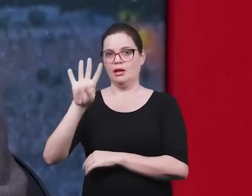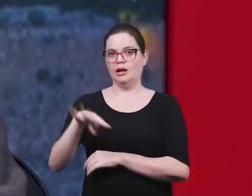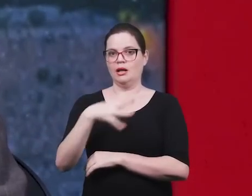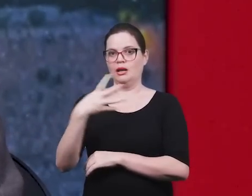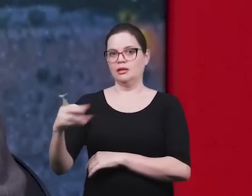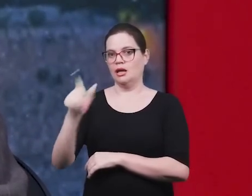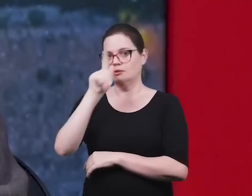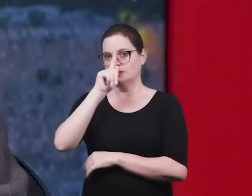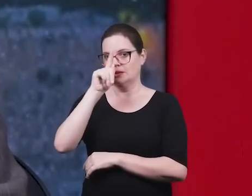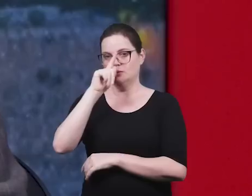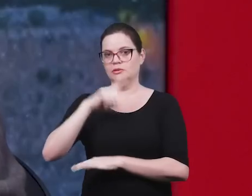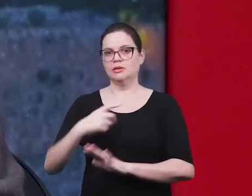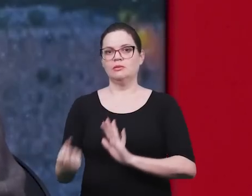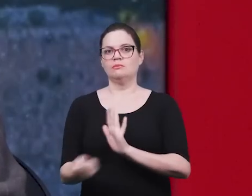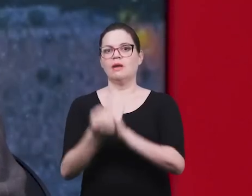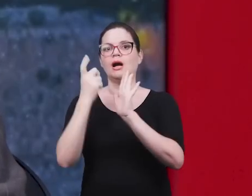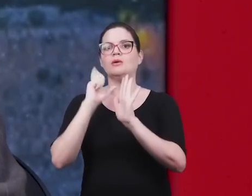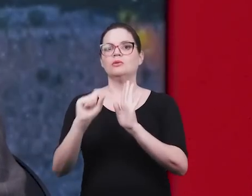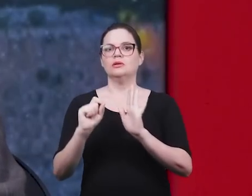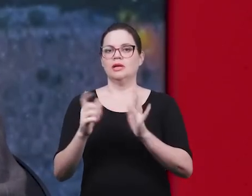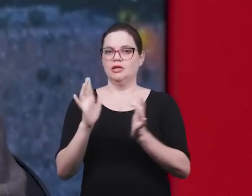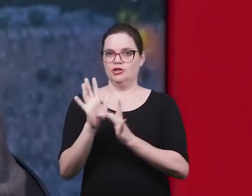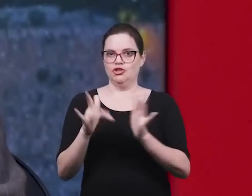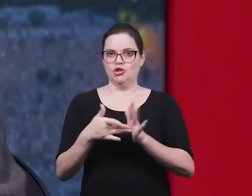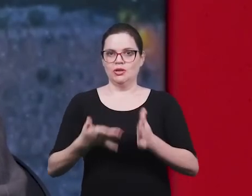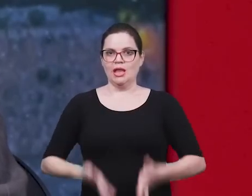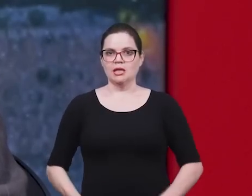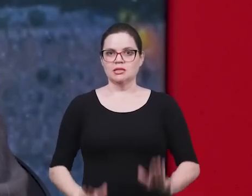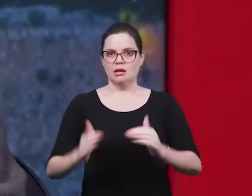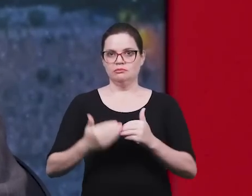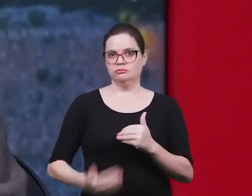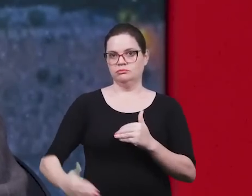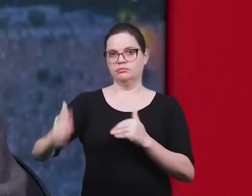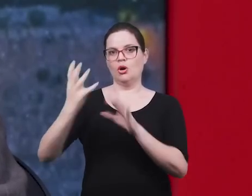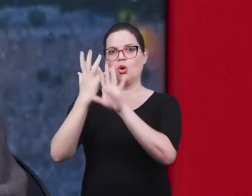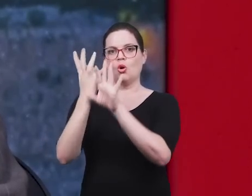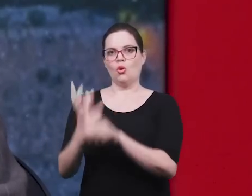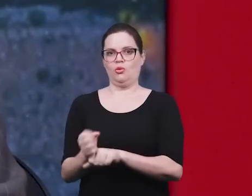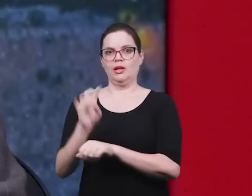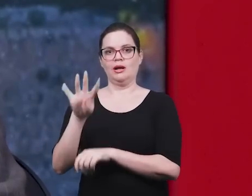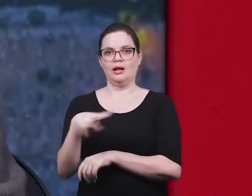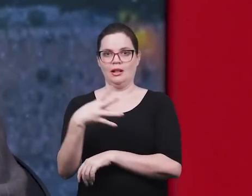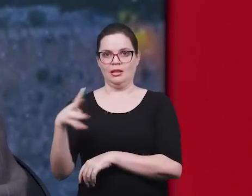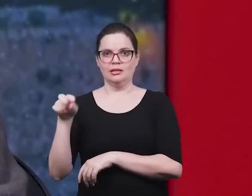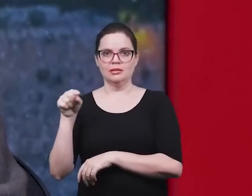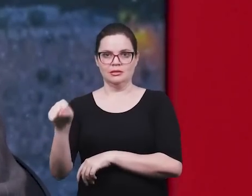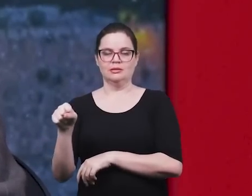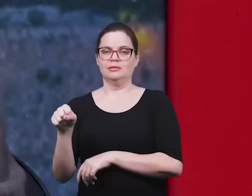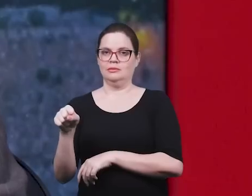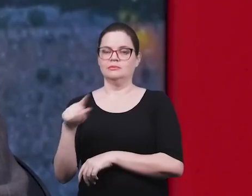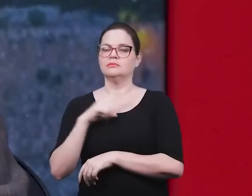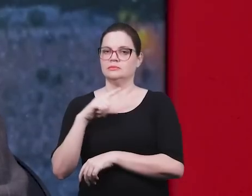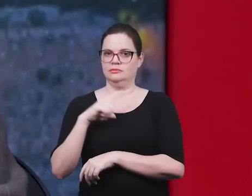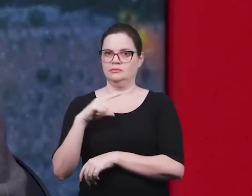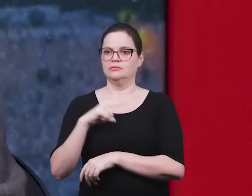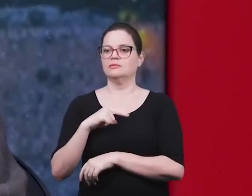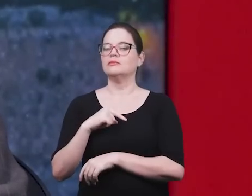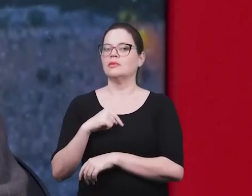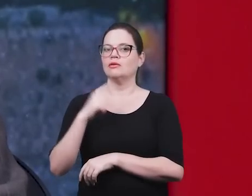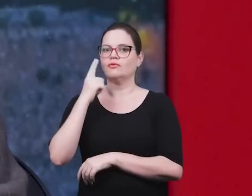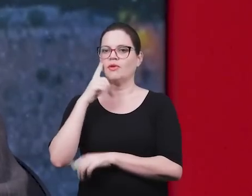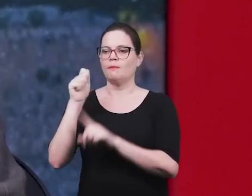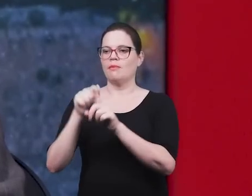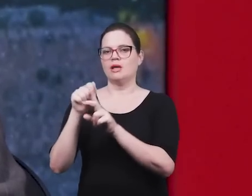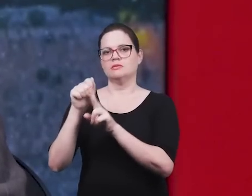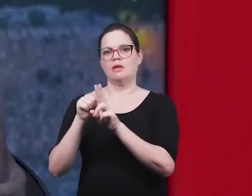tem um marco, que é o nascimento do Senhor Jesus. Então, a partir do nascimento do Senhor Jesus, nós temos então essa contagem de